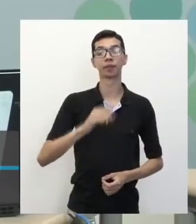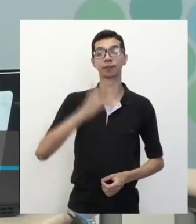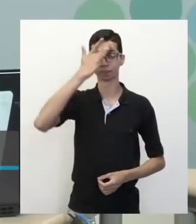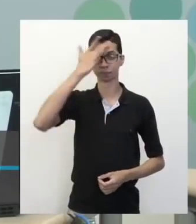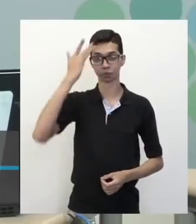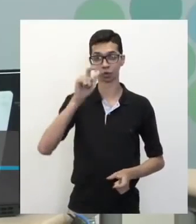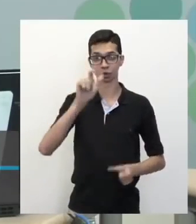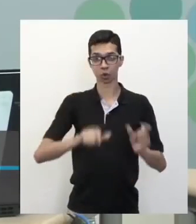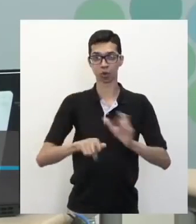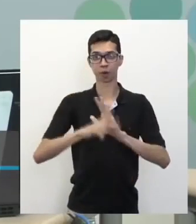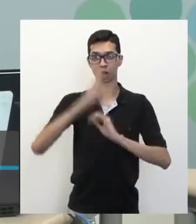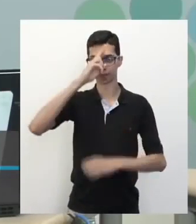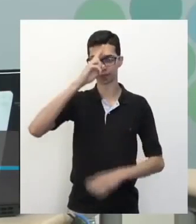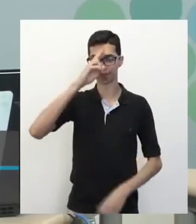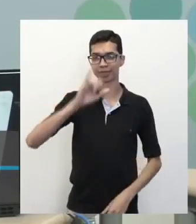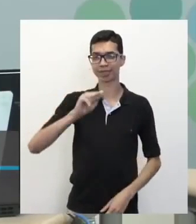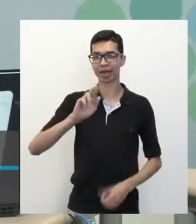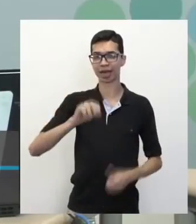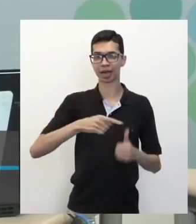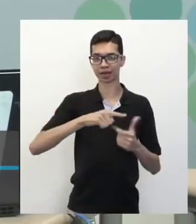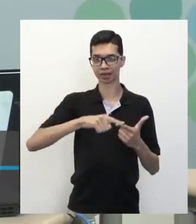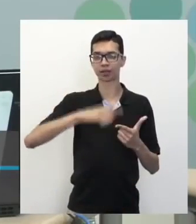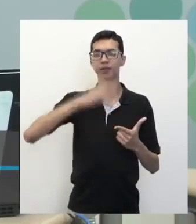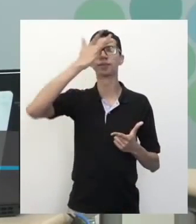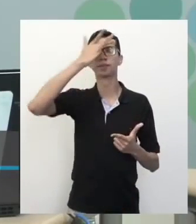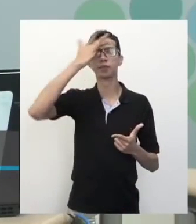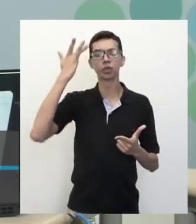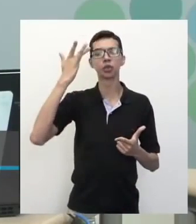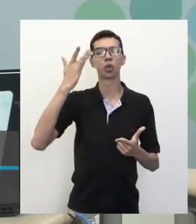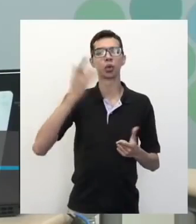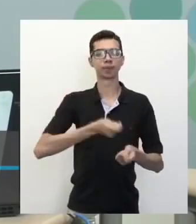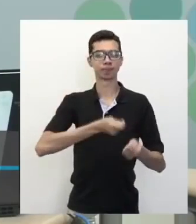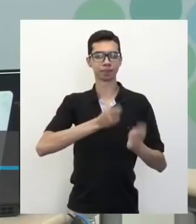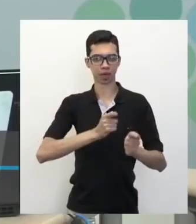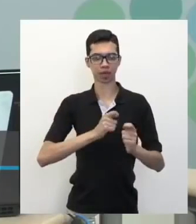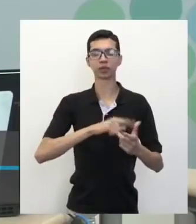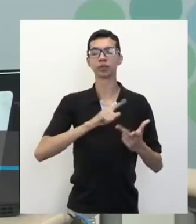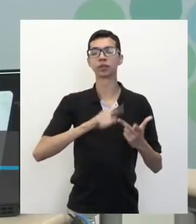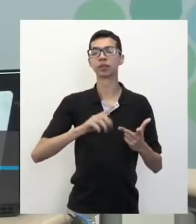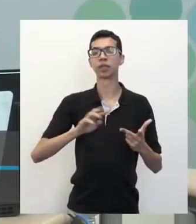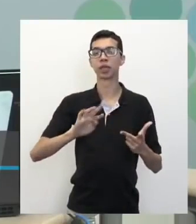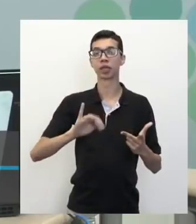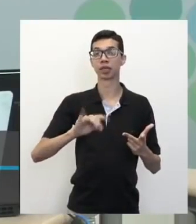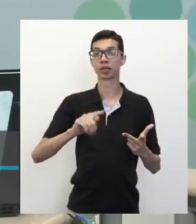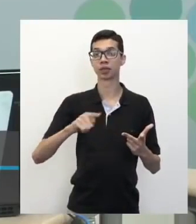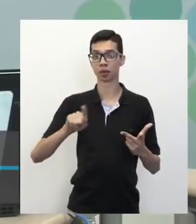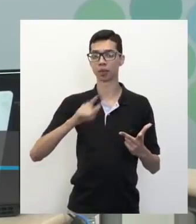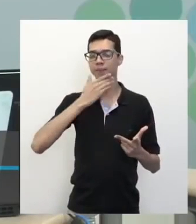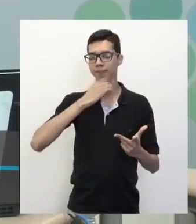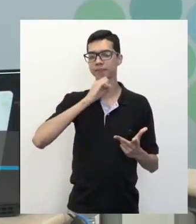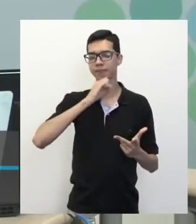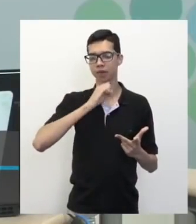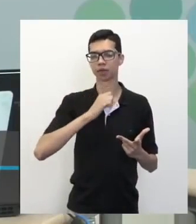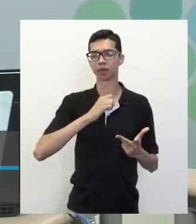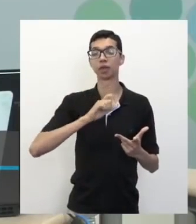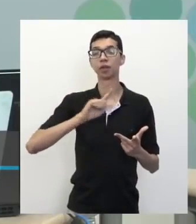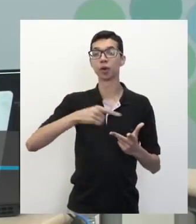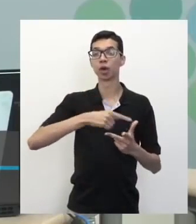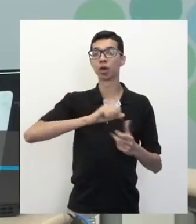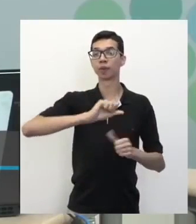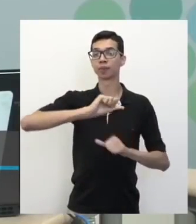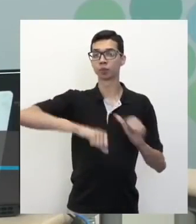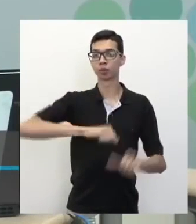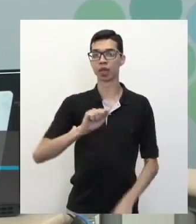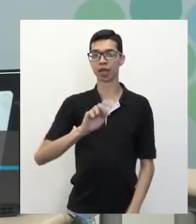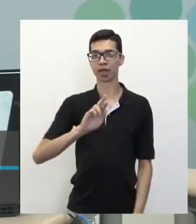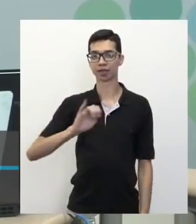Yara, pescadores e Tritão, que é o pai, né, da personagem quando ela vira Ariel. E qual